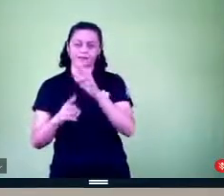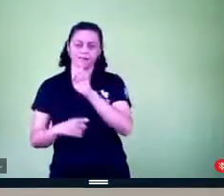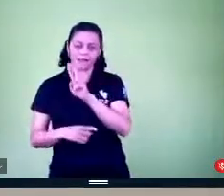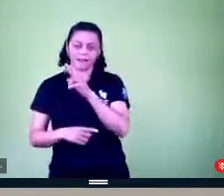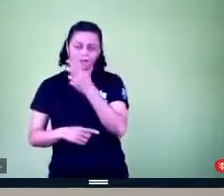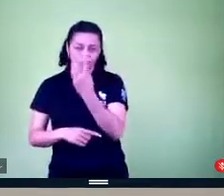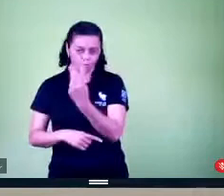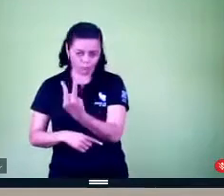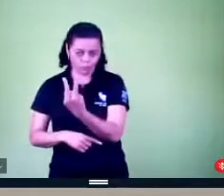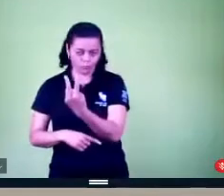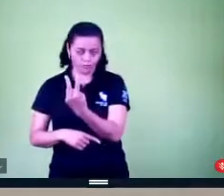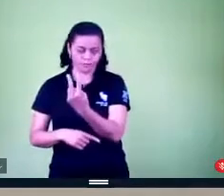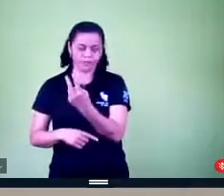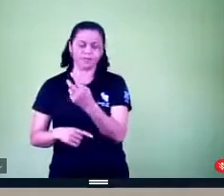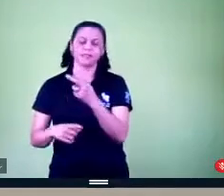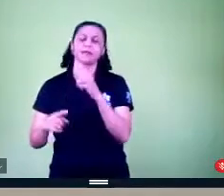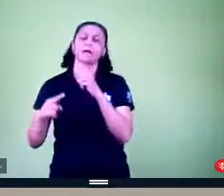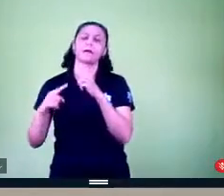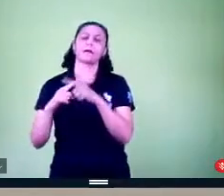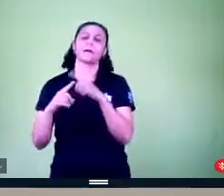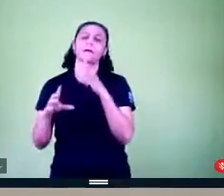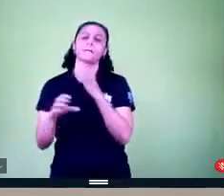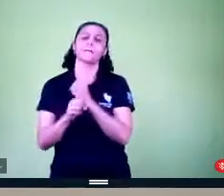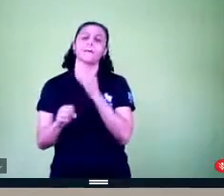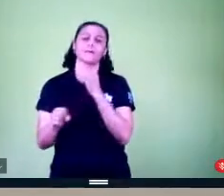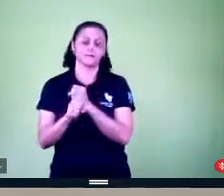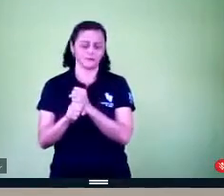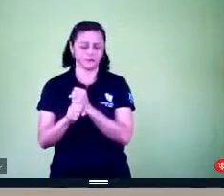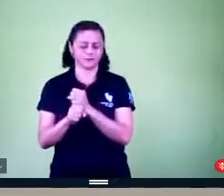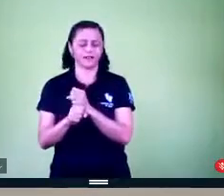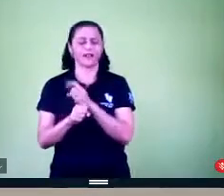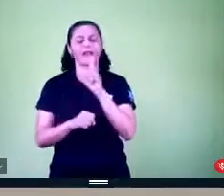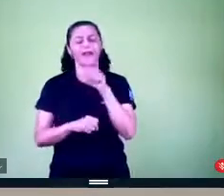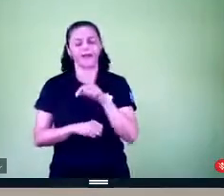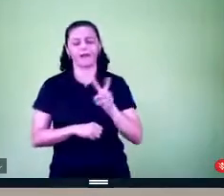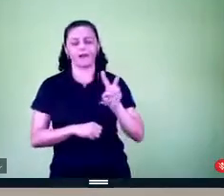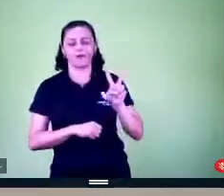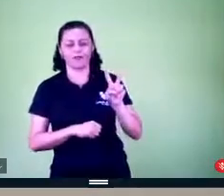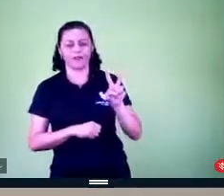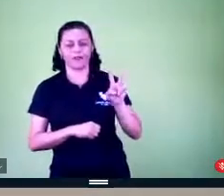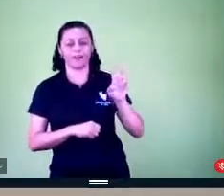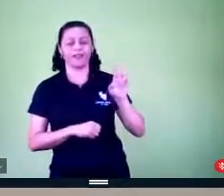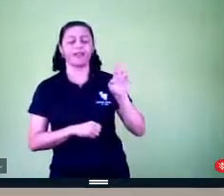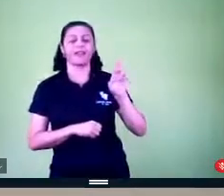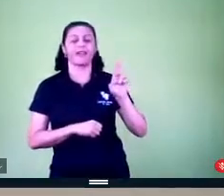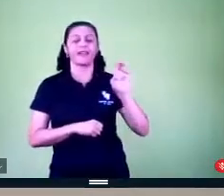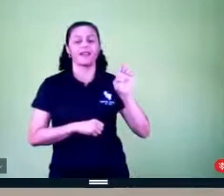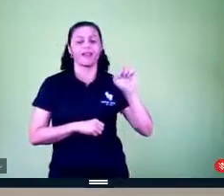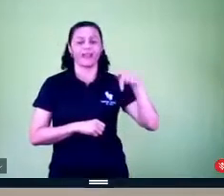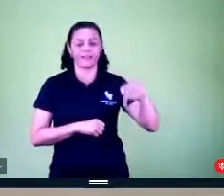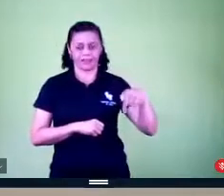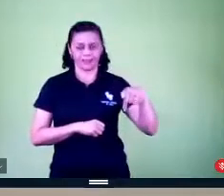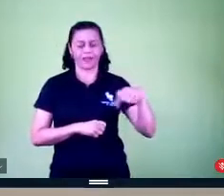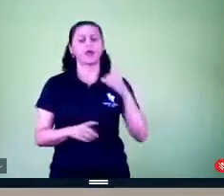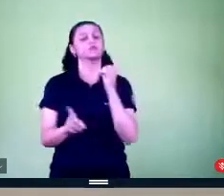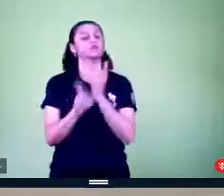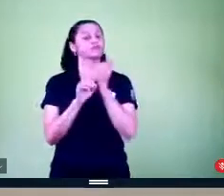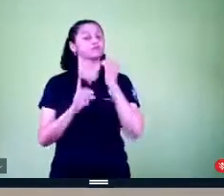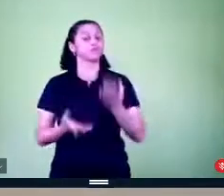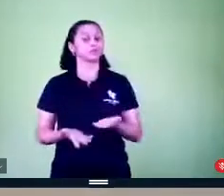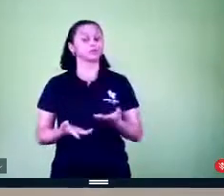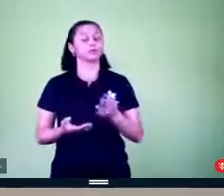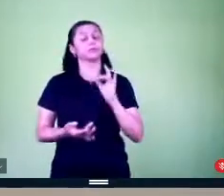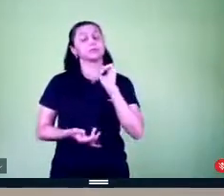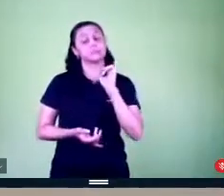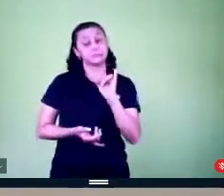aqui, que é o VREC em cima da resistência equivalente, que é a mesma dessa, que é a mesma dessa. Descobri. Se eu tenho essa tensão, tem esse